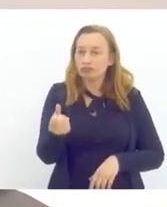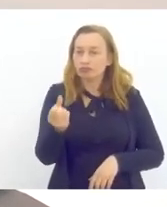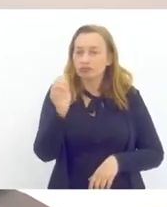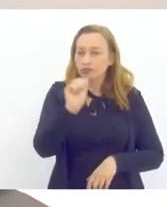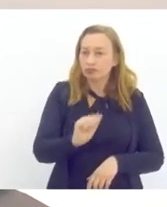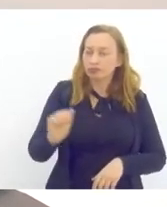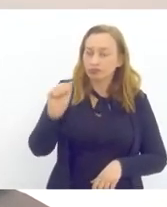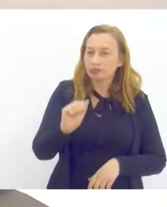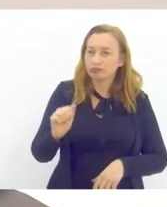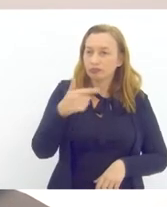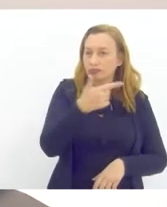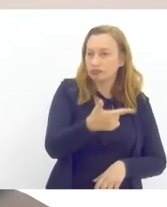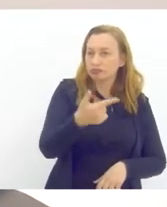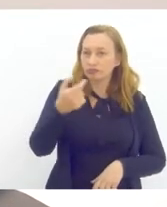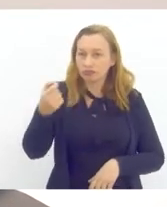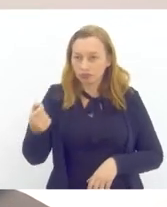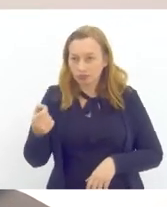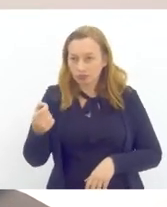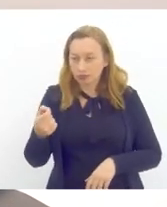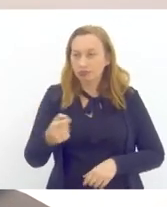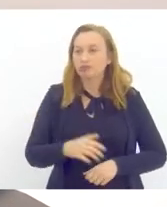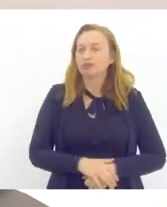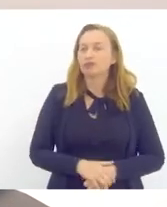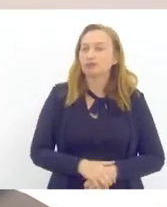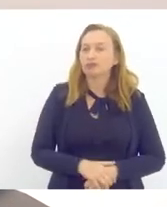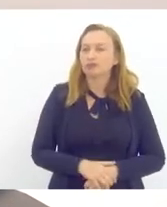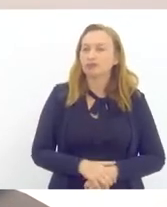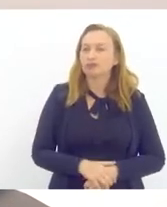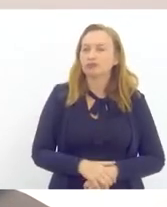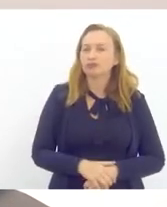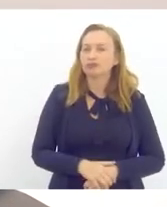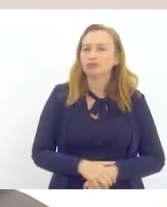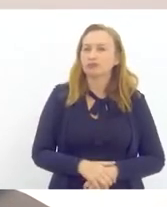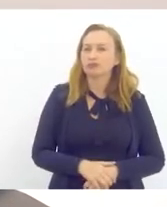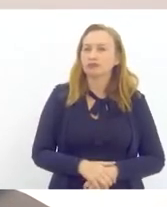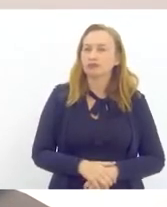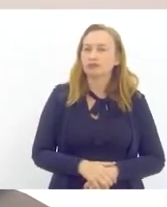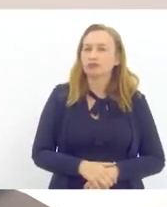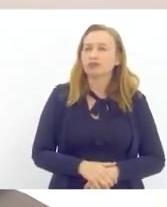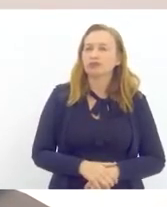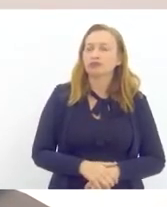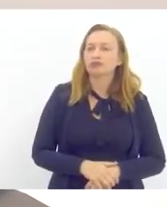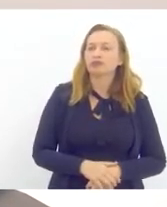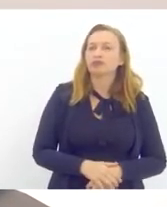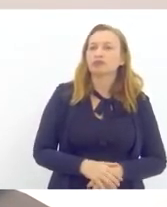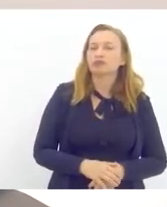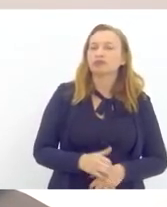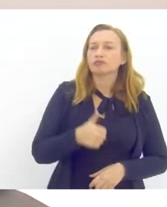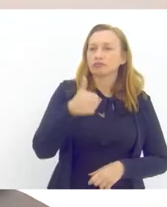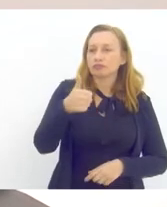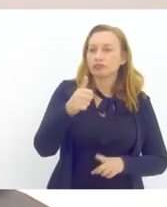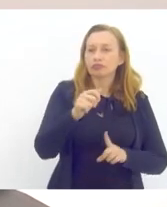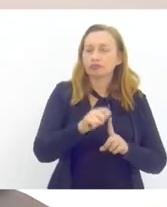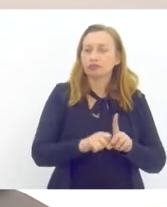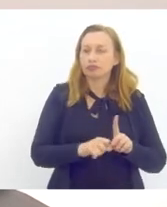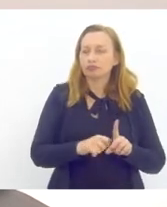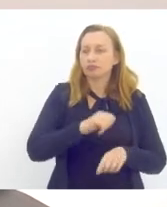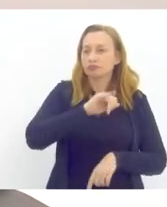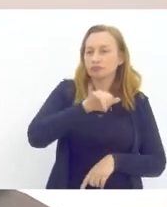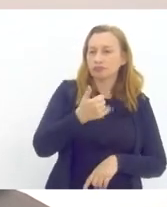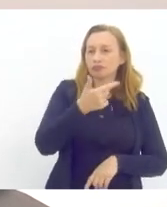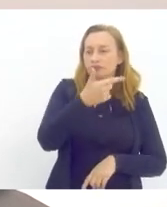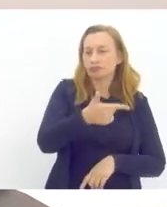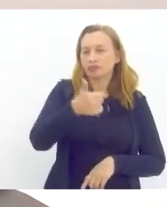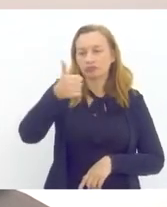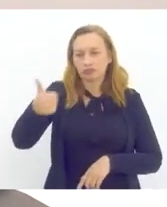agosto de 2020, com vigência programada para 1/1/21,